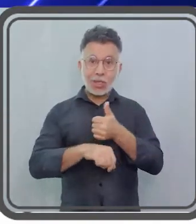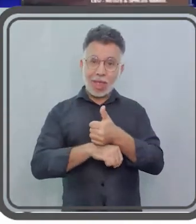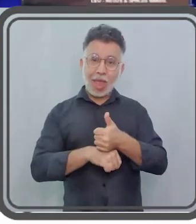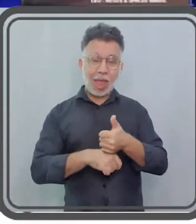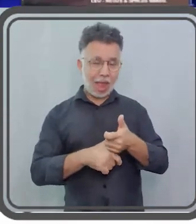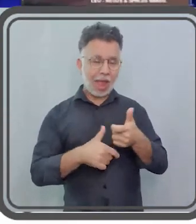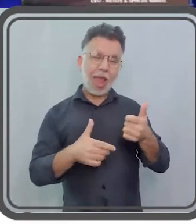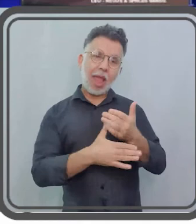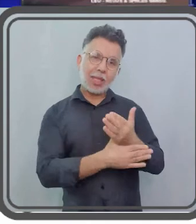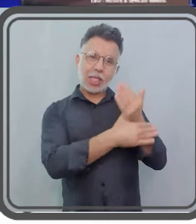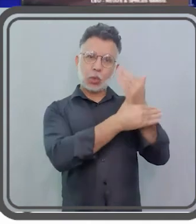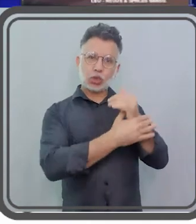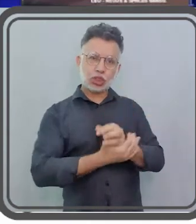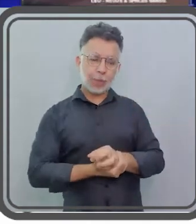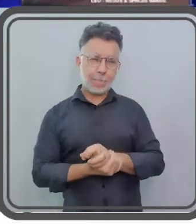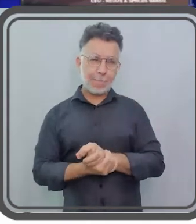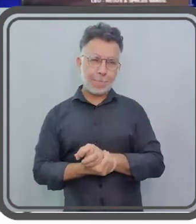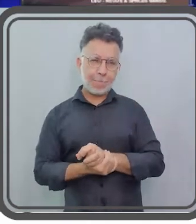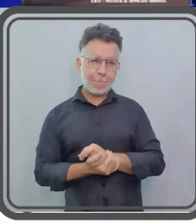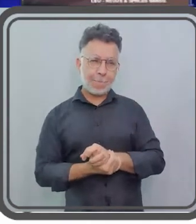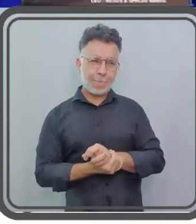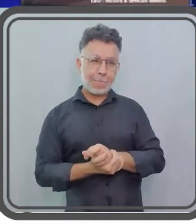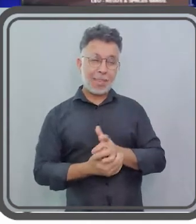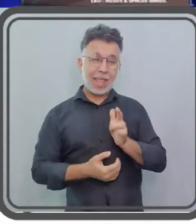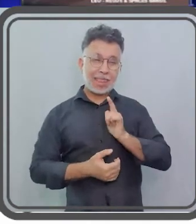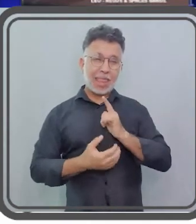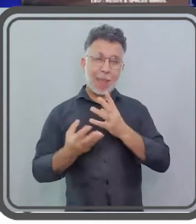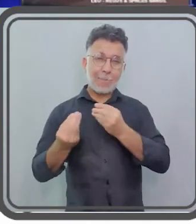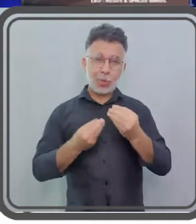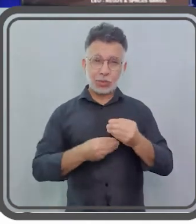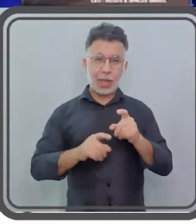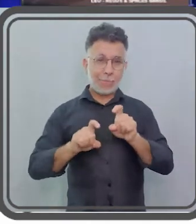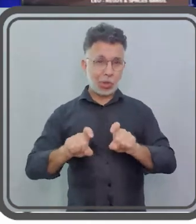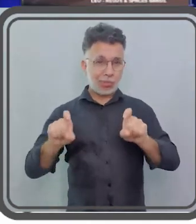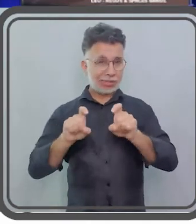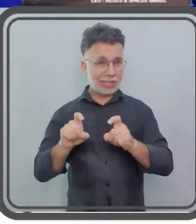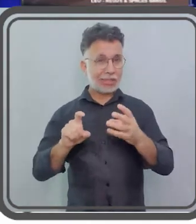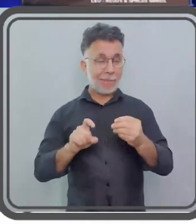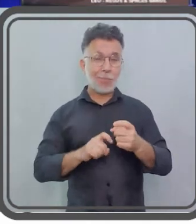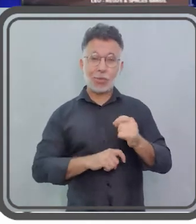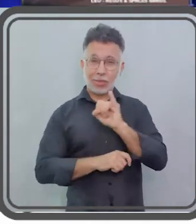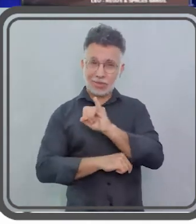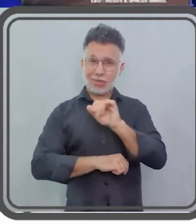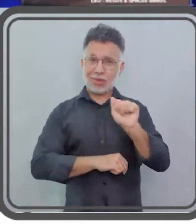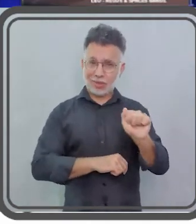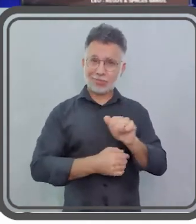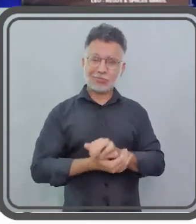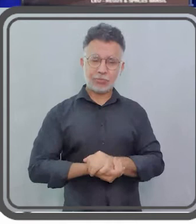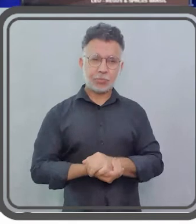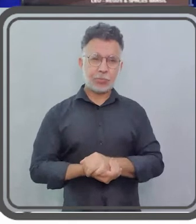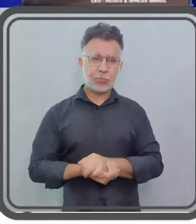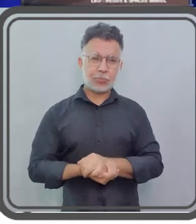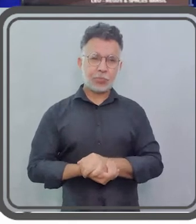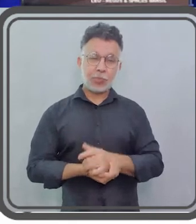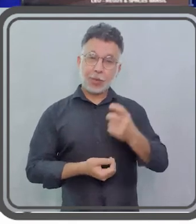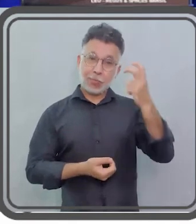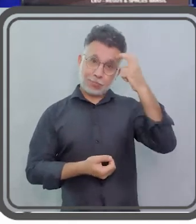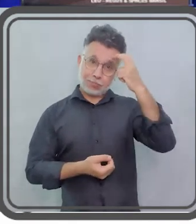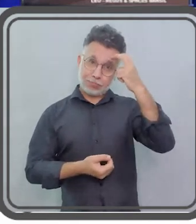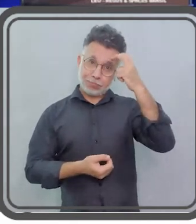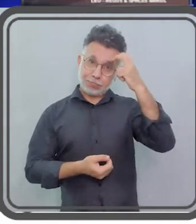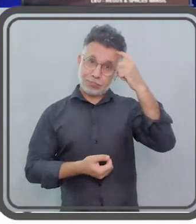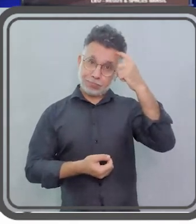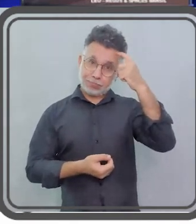tecnologia, porque tem muita programação, muita inteligência artificial. Obviamente, a